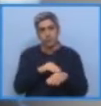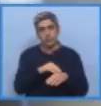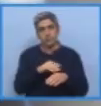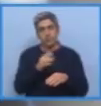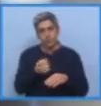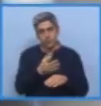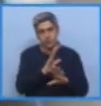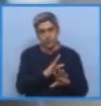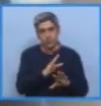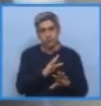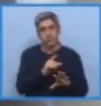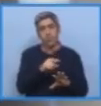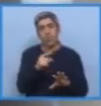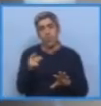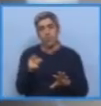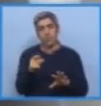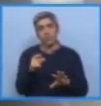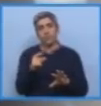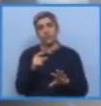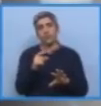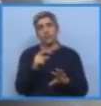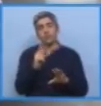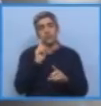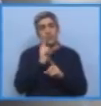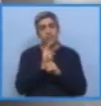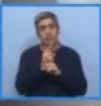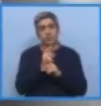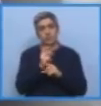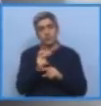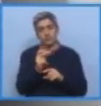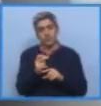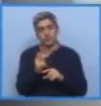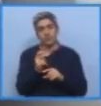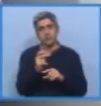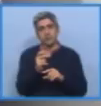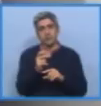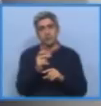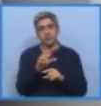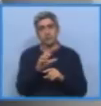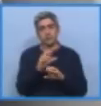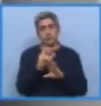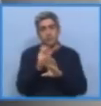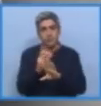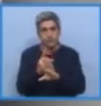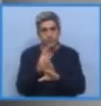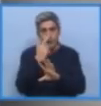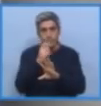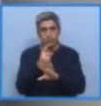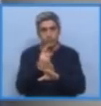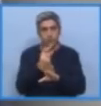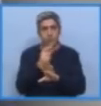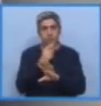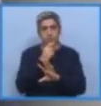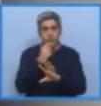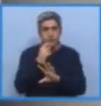são perdoados. E àqueles a quem os retiverdes, ou seja, se eles são retidos na pessoa que os